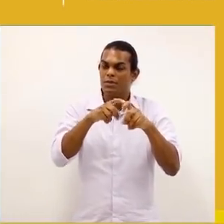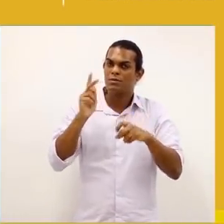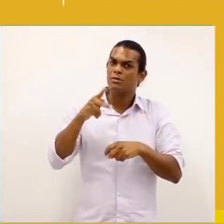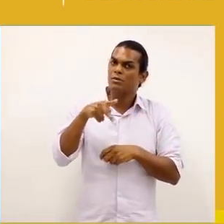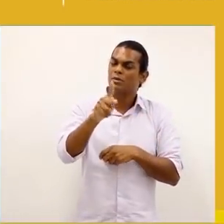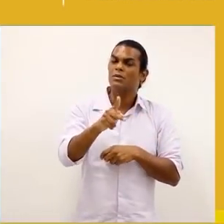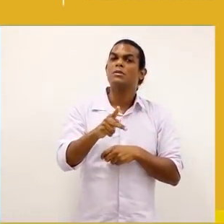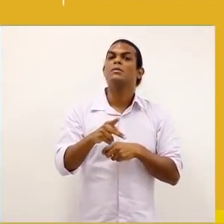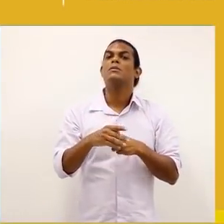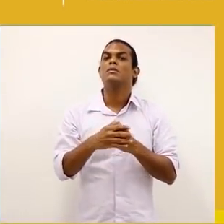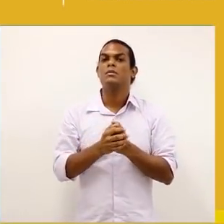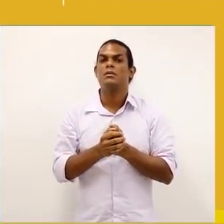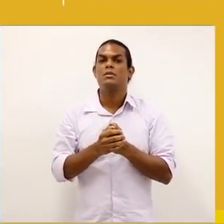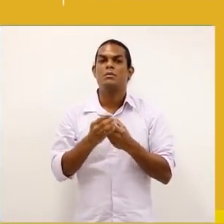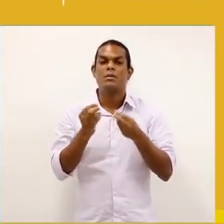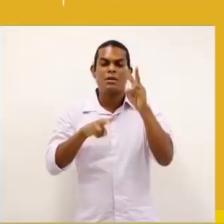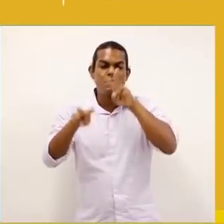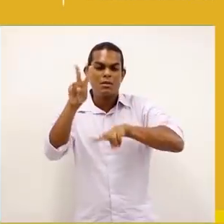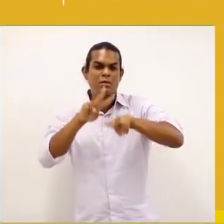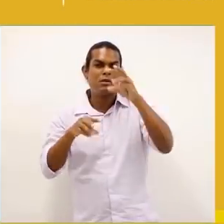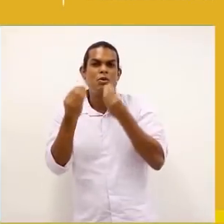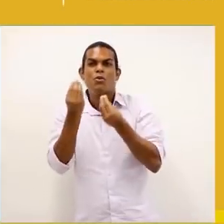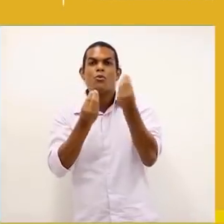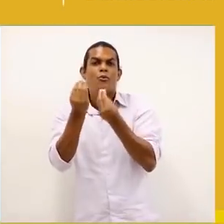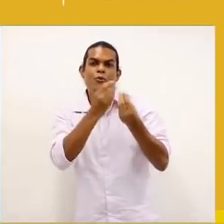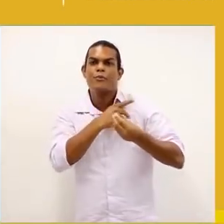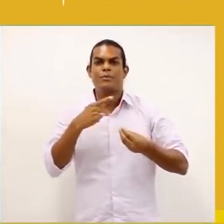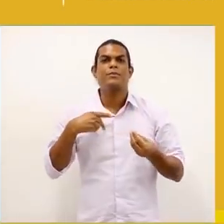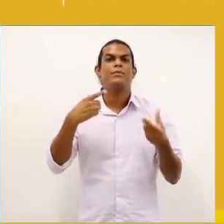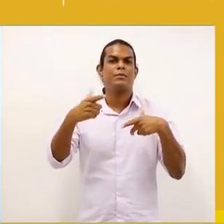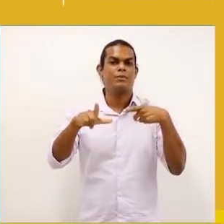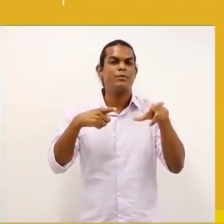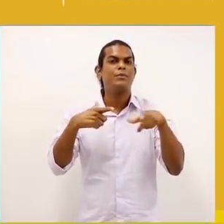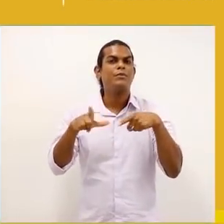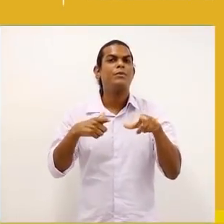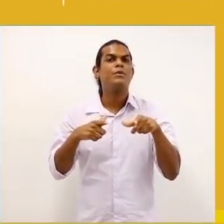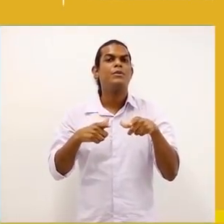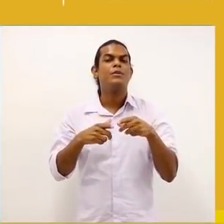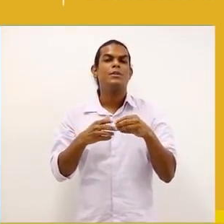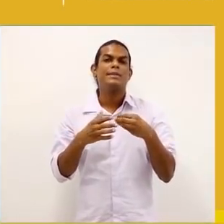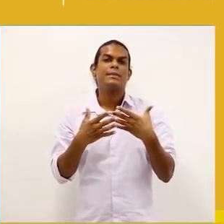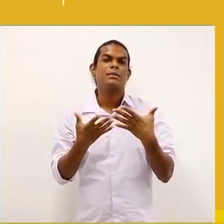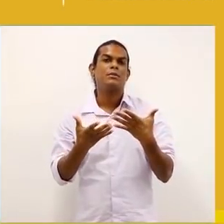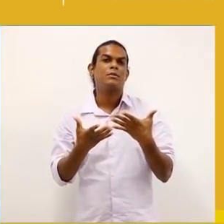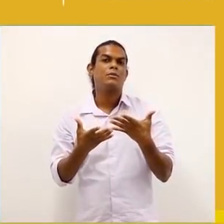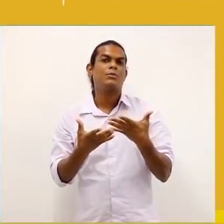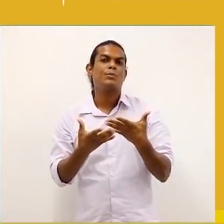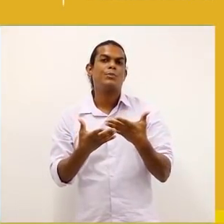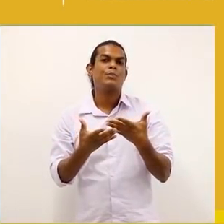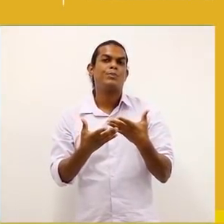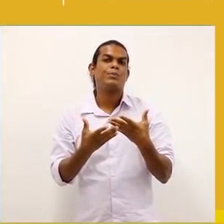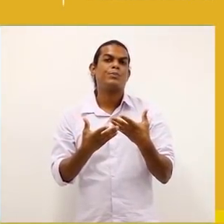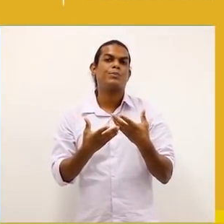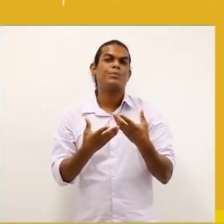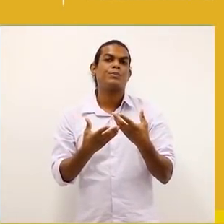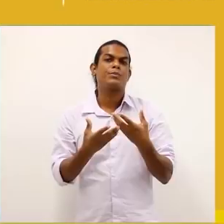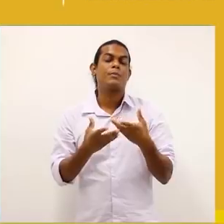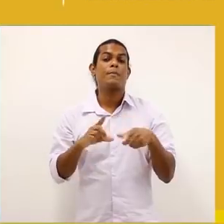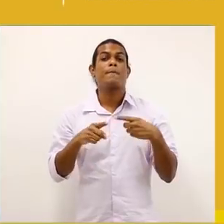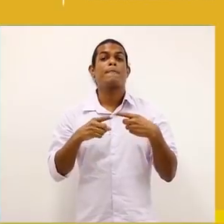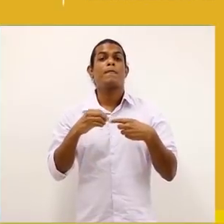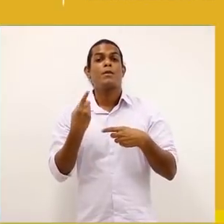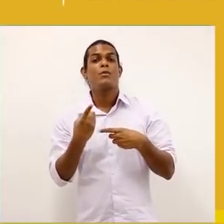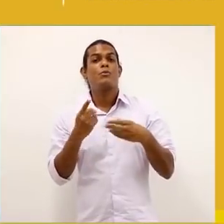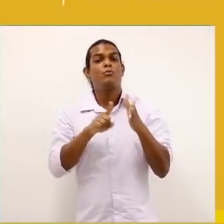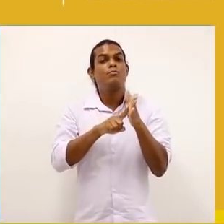o resultado que está acontecendo nas condições de saúde do trabalhador. O exame de retorno ao trabalho, ou seja, quando o empregado vem sofrer um